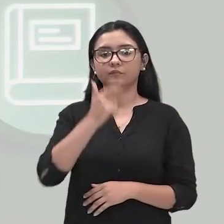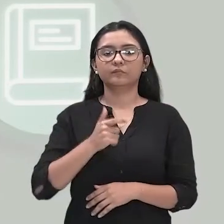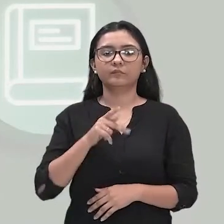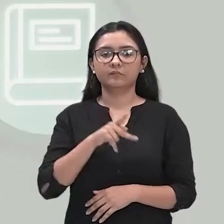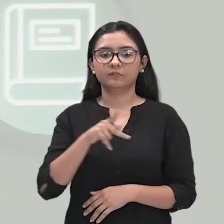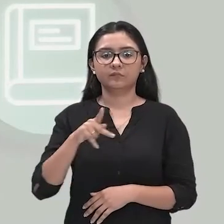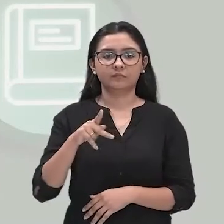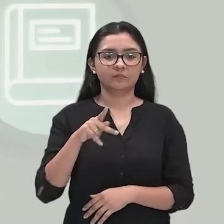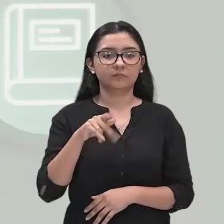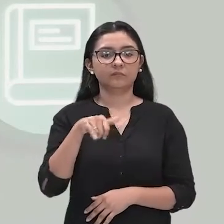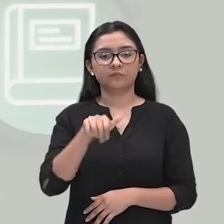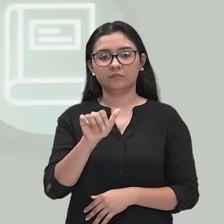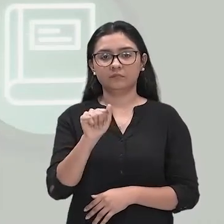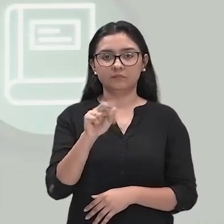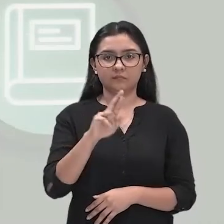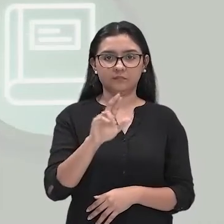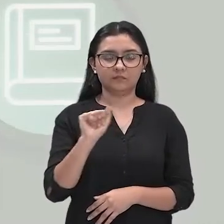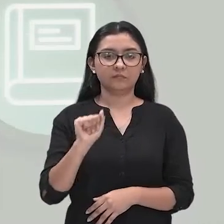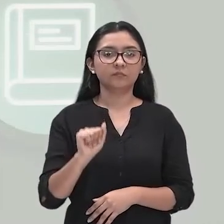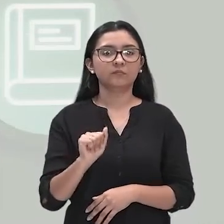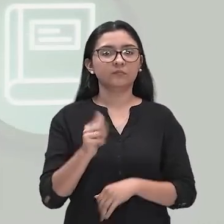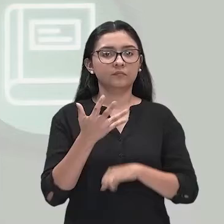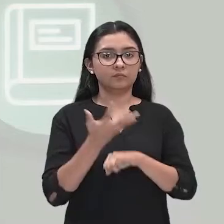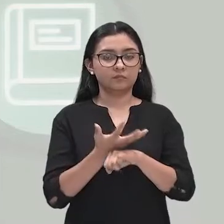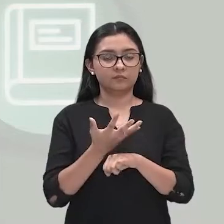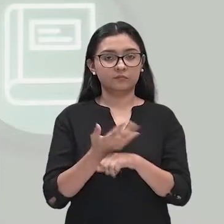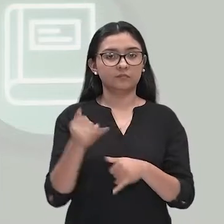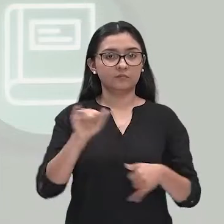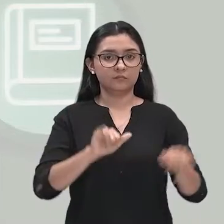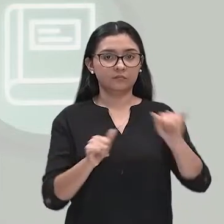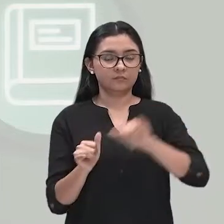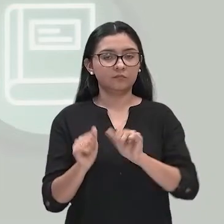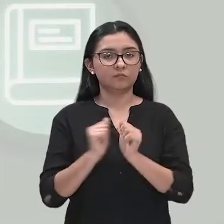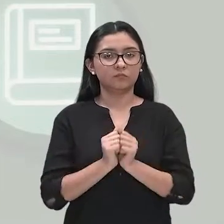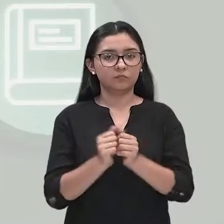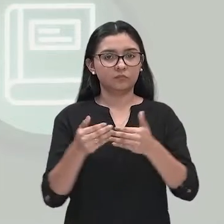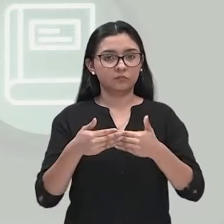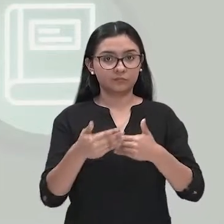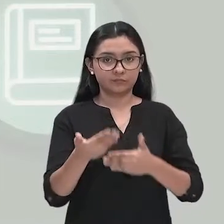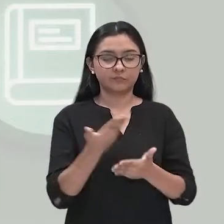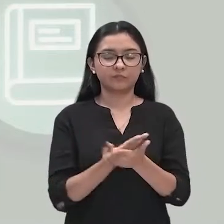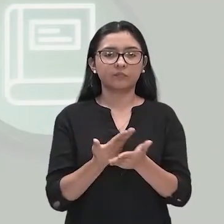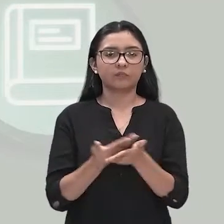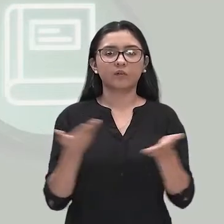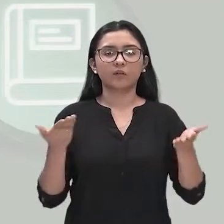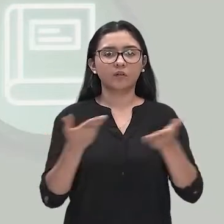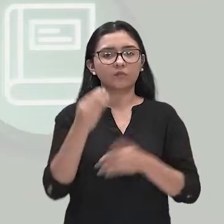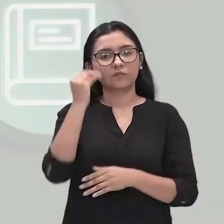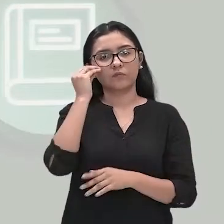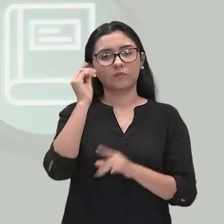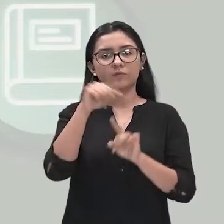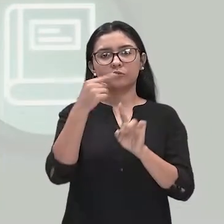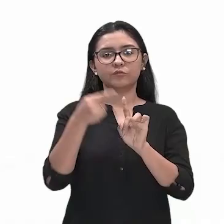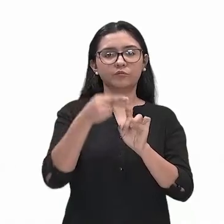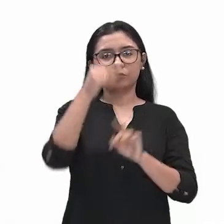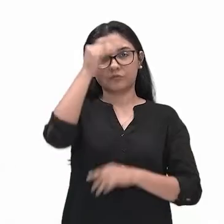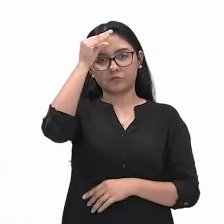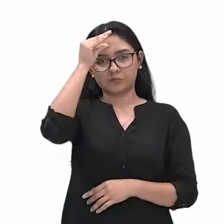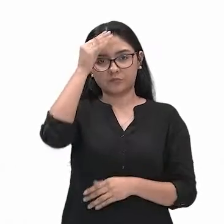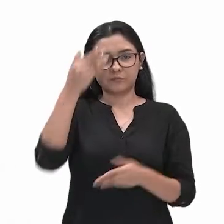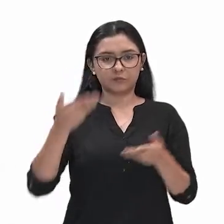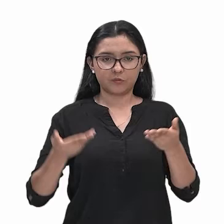professora Yara Graça, a professora de Química que vai acompanhar vocês na aula de hoje. Agora vamos dar uma olhadinha no objeto de conhecimento.